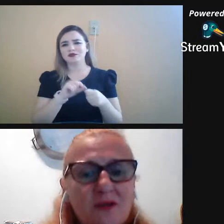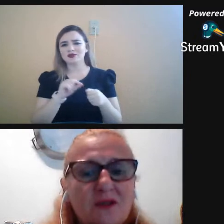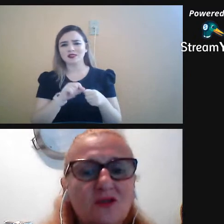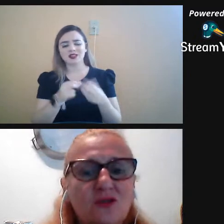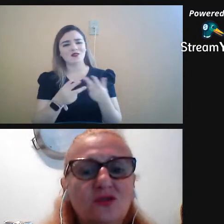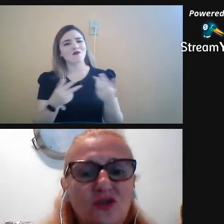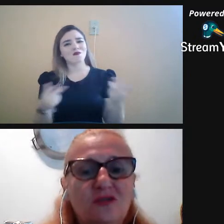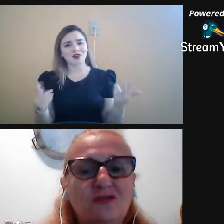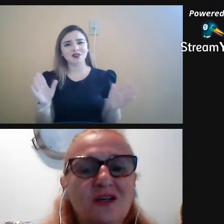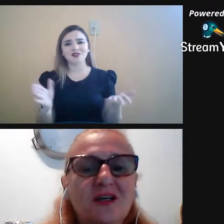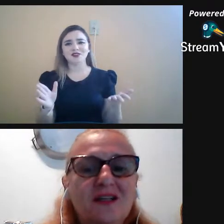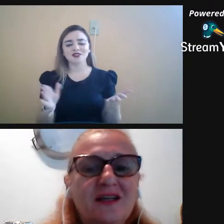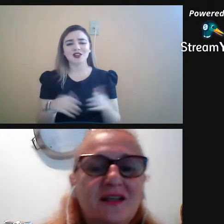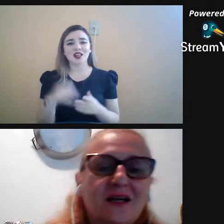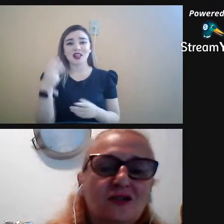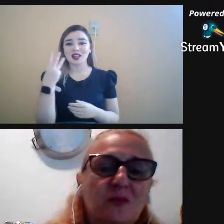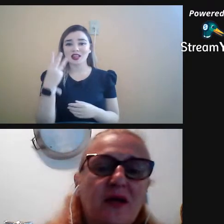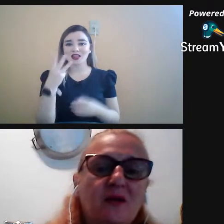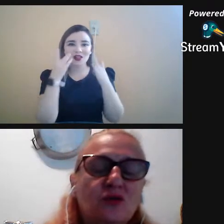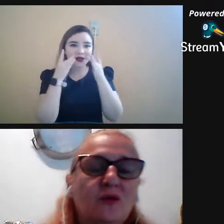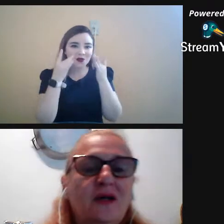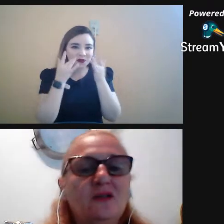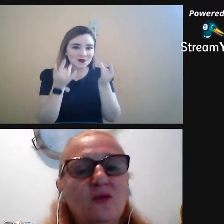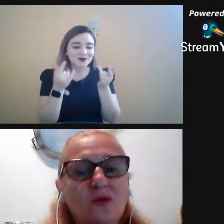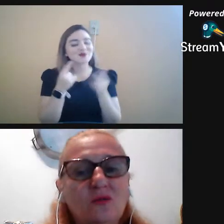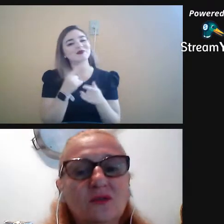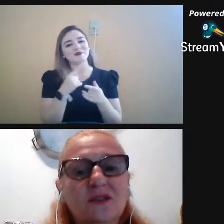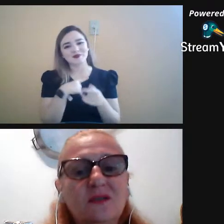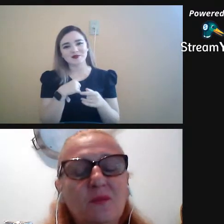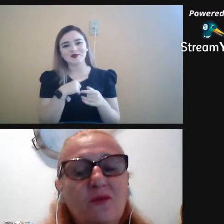nas 3 apresentações, eu tive na entrega de prêmios com